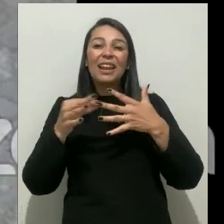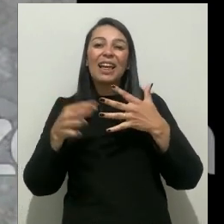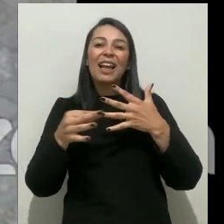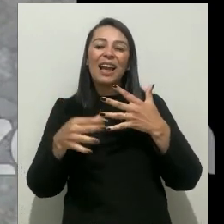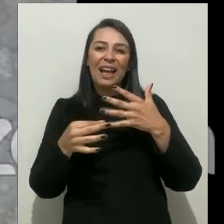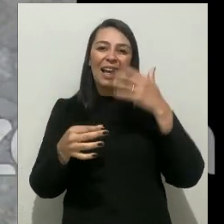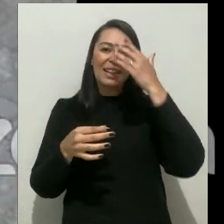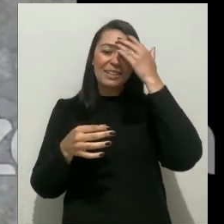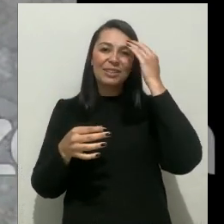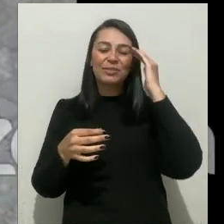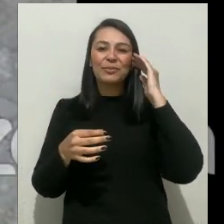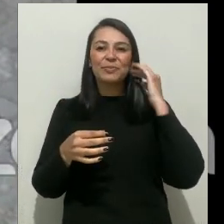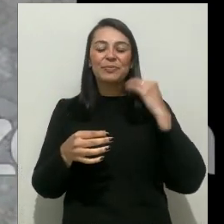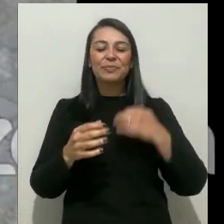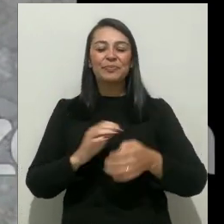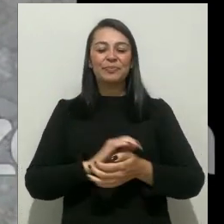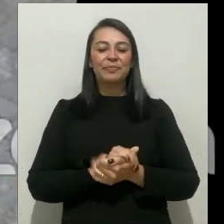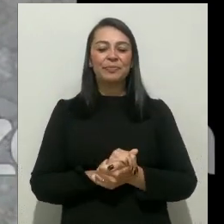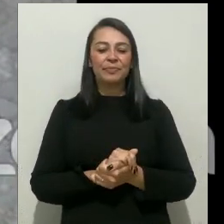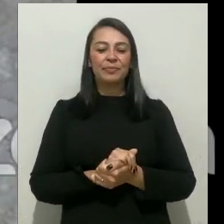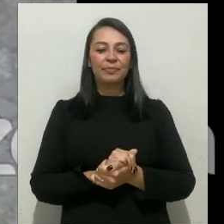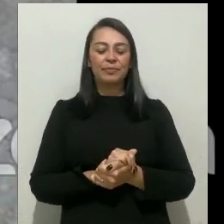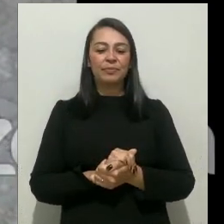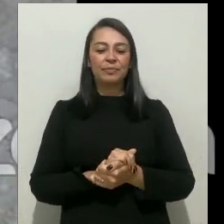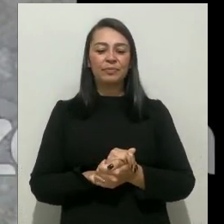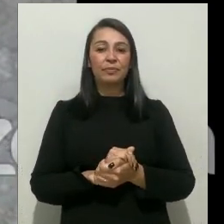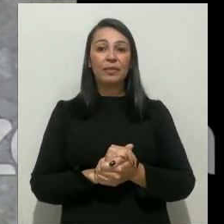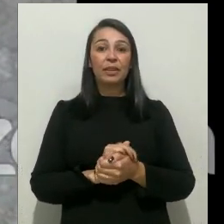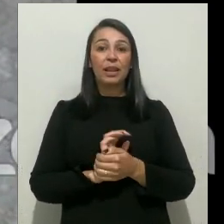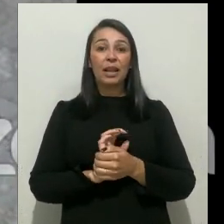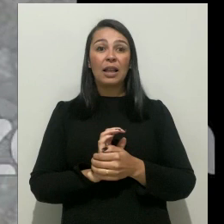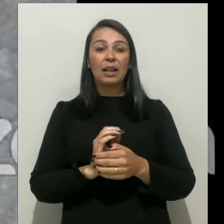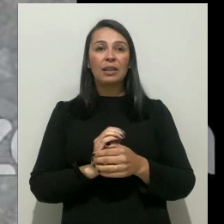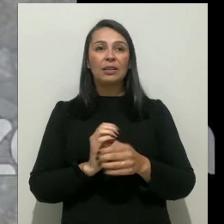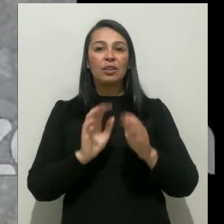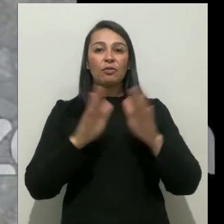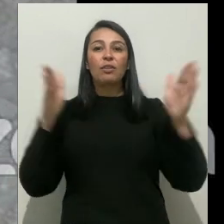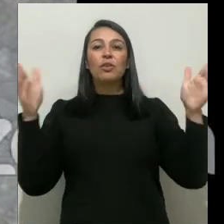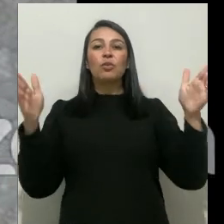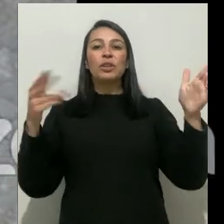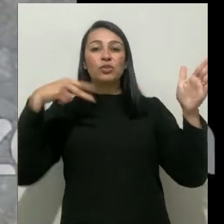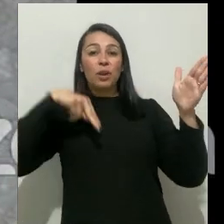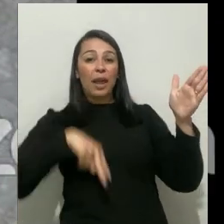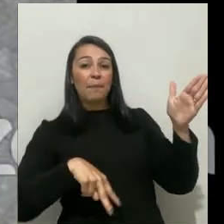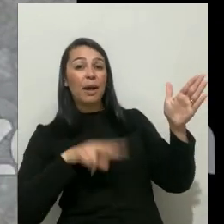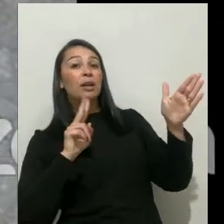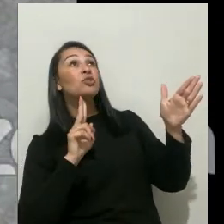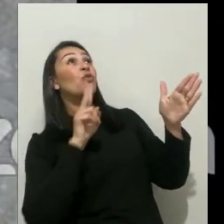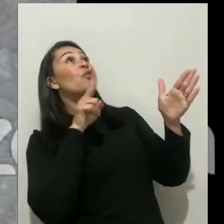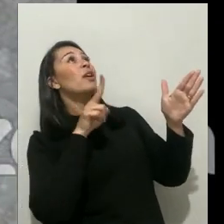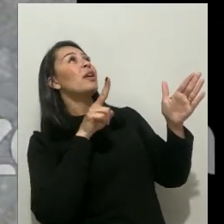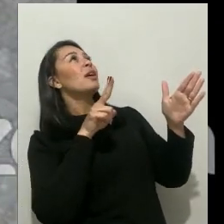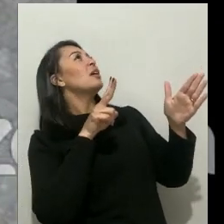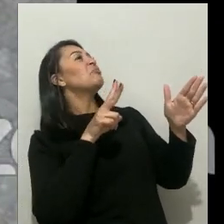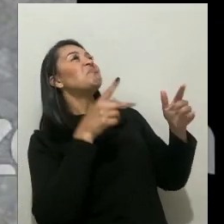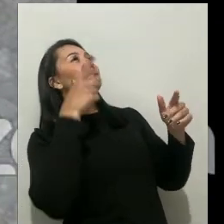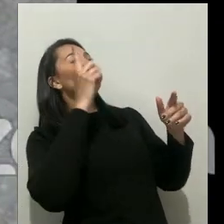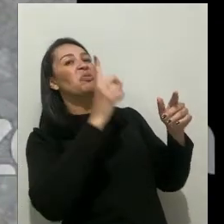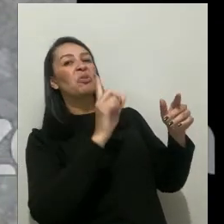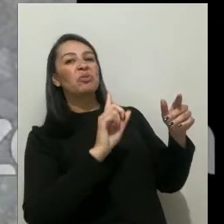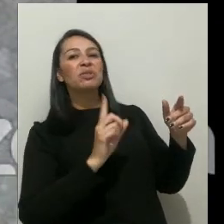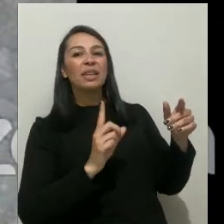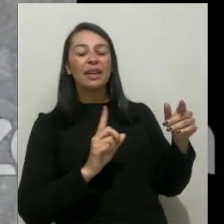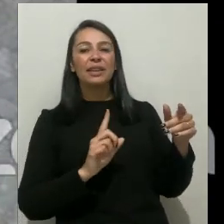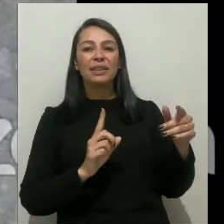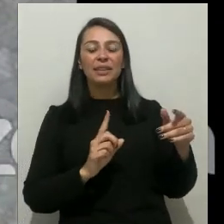né? Migra muito rápido. De baixo, não dá para ver. Se você vai lá, bota a câmera com o melhor zoom